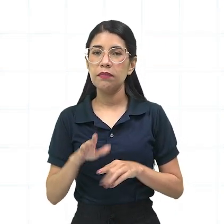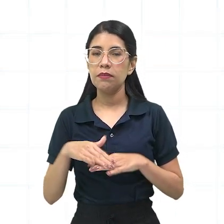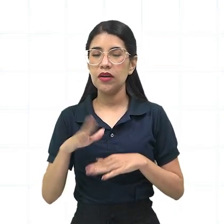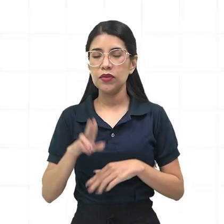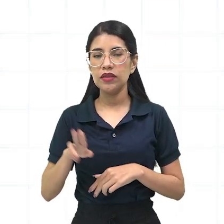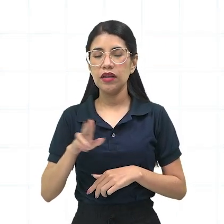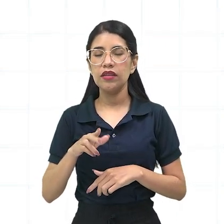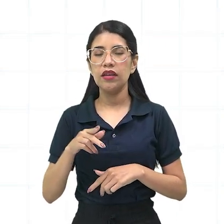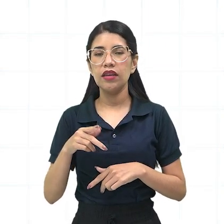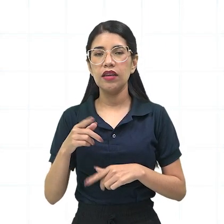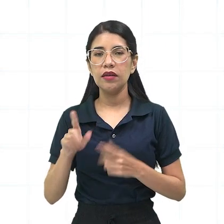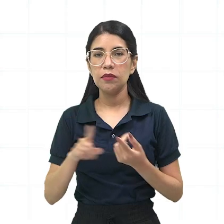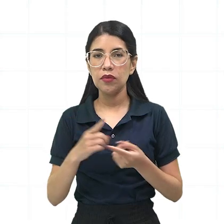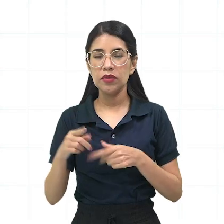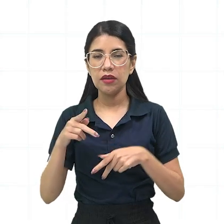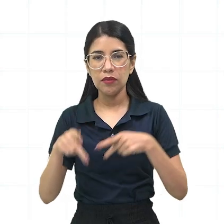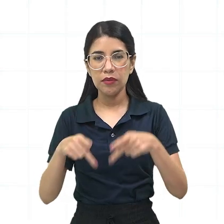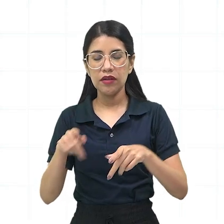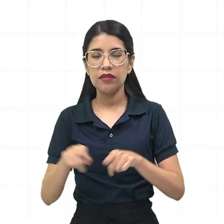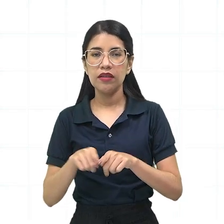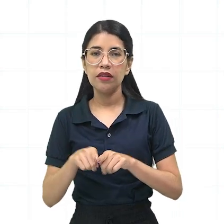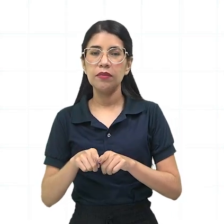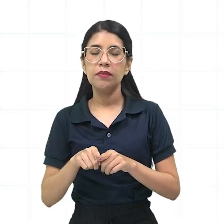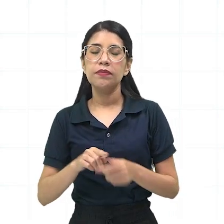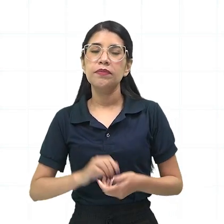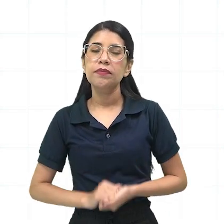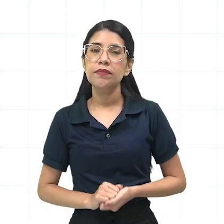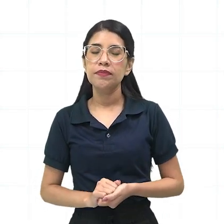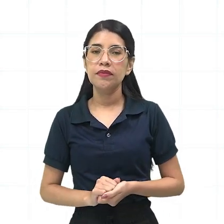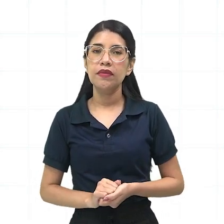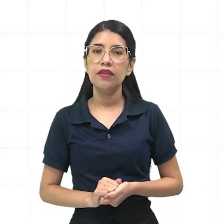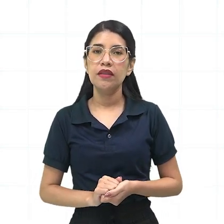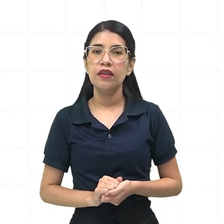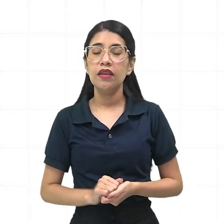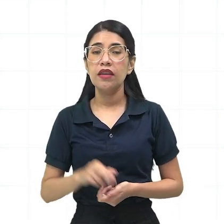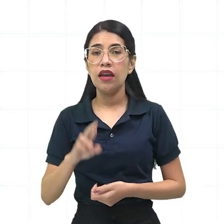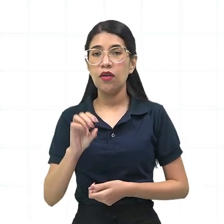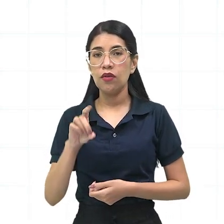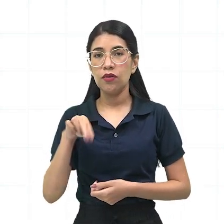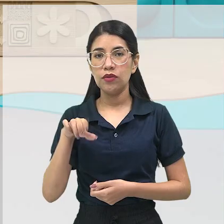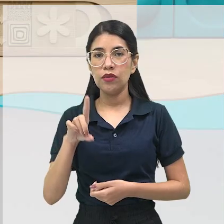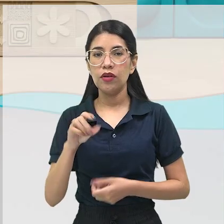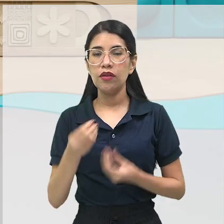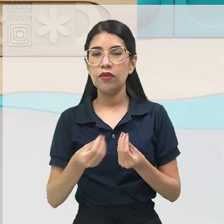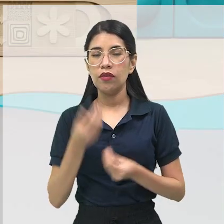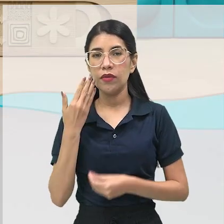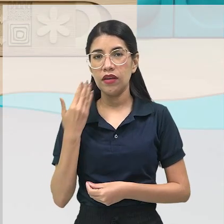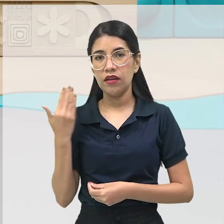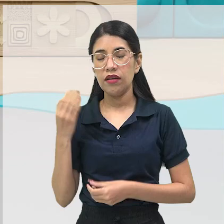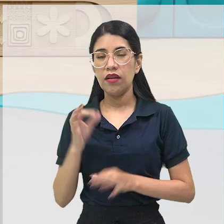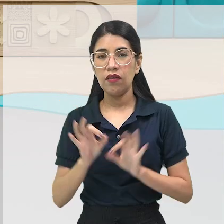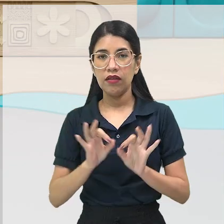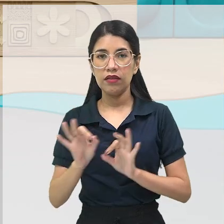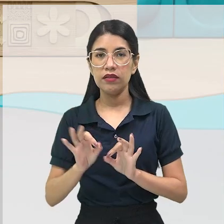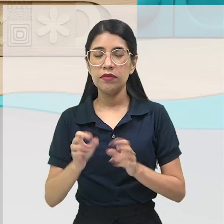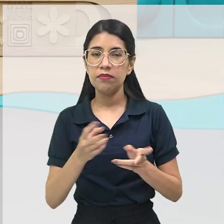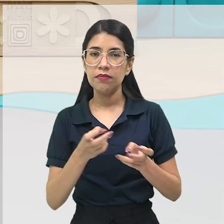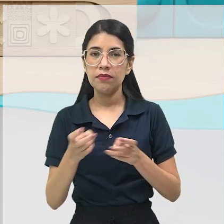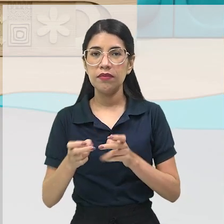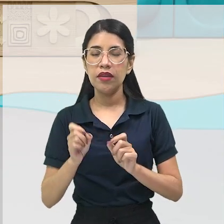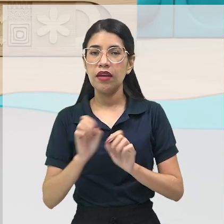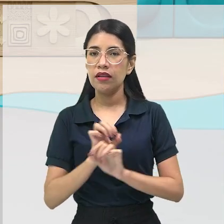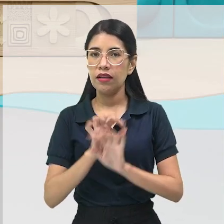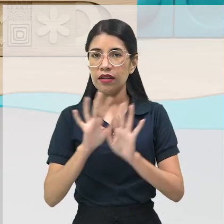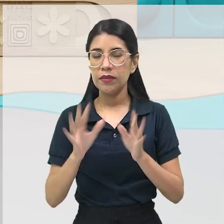populares e peças instrumentais. E aqui, quando a gente fala da forma rondó, olha só como é que ela é. Que a gente consegue perceber ela